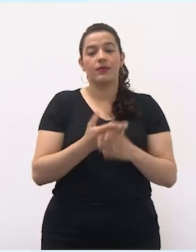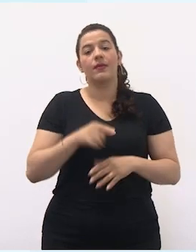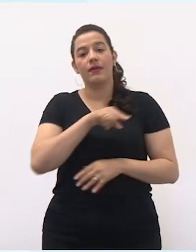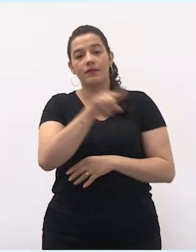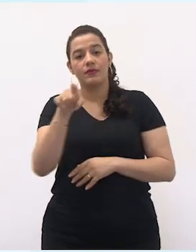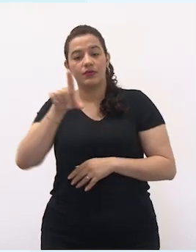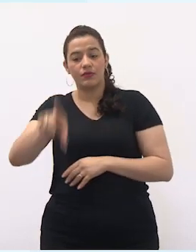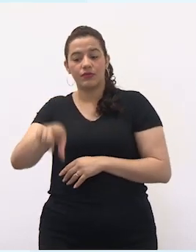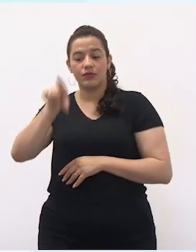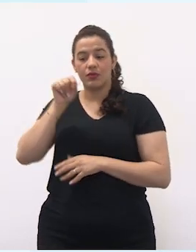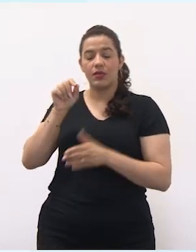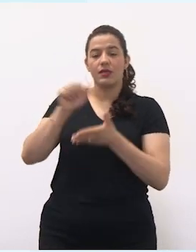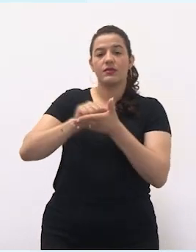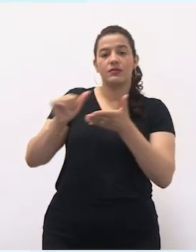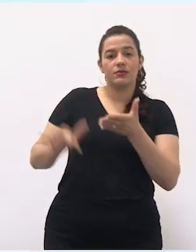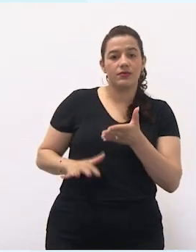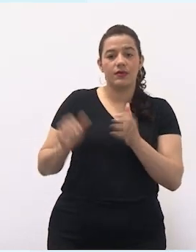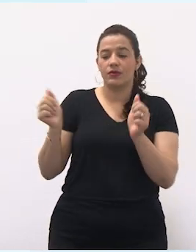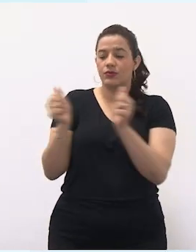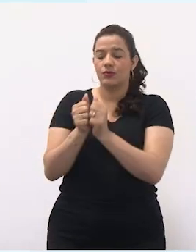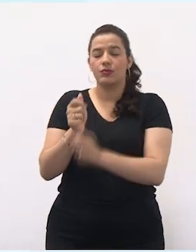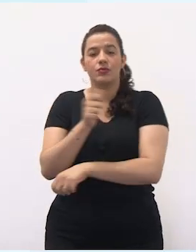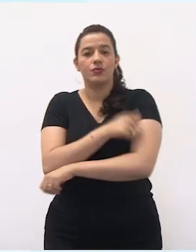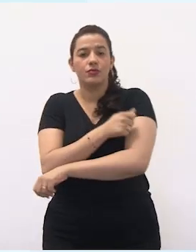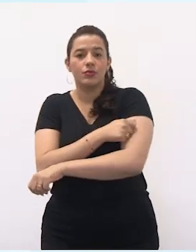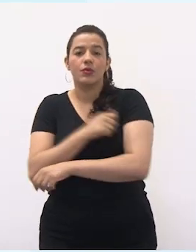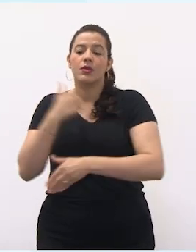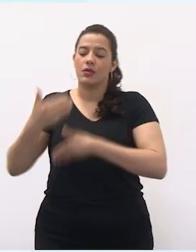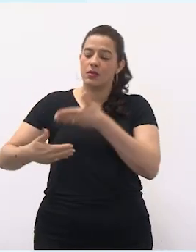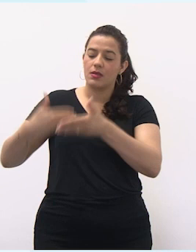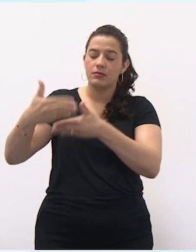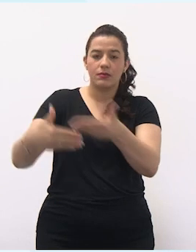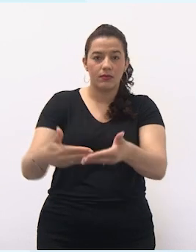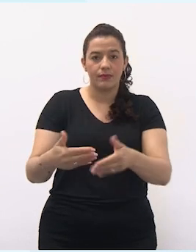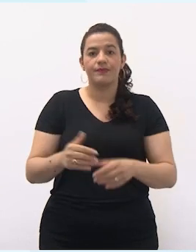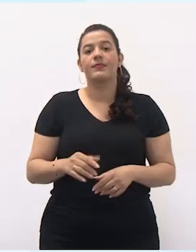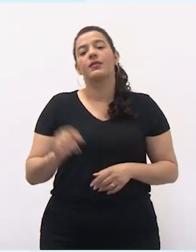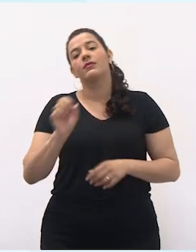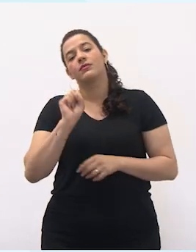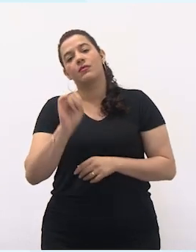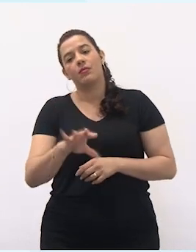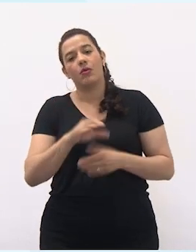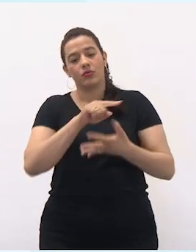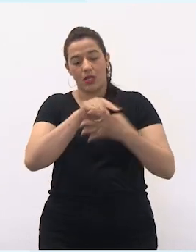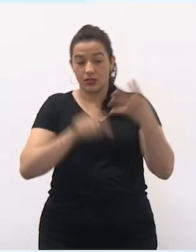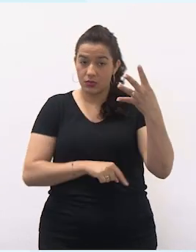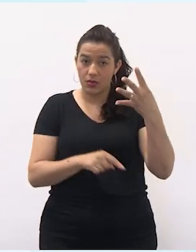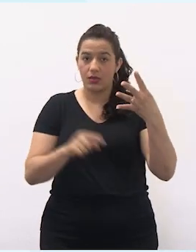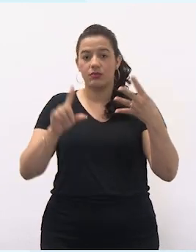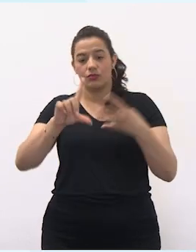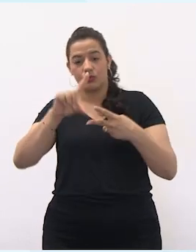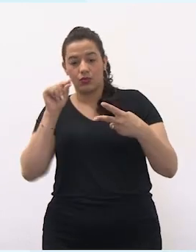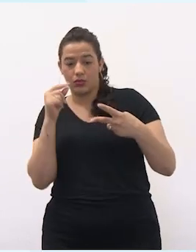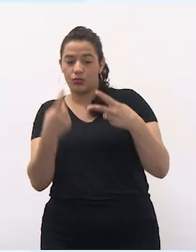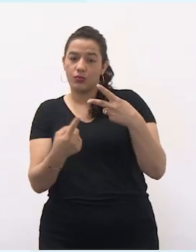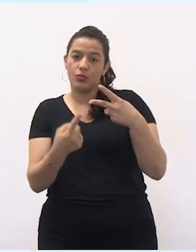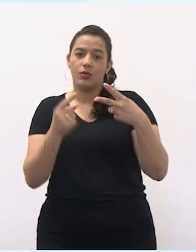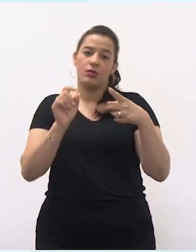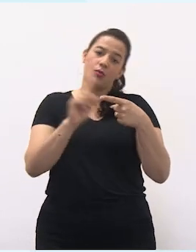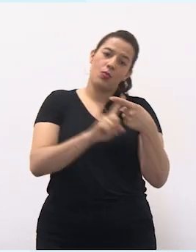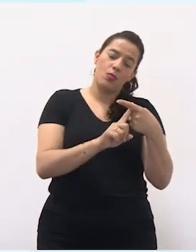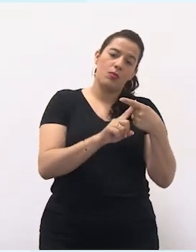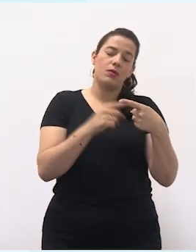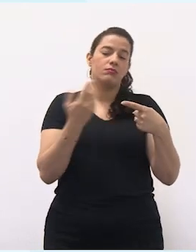as atividades que vocês vão realizar com os estudantes e a sequência delas. Vocês podem desenvolver as 4, podem escolher 2, podem escolher